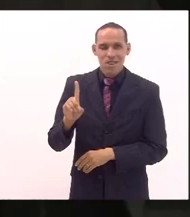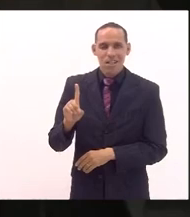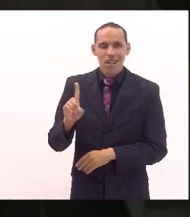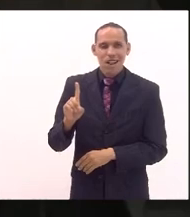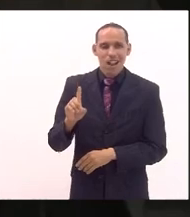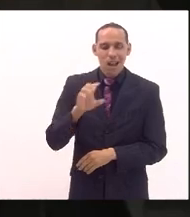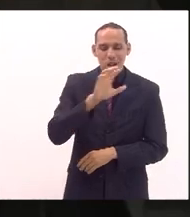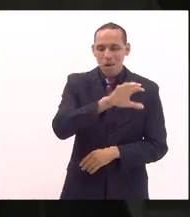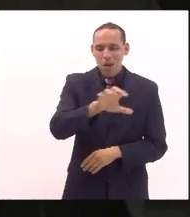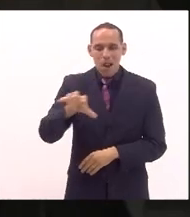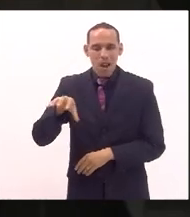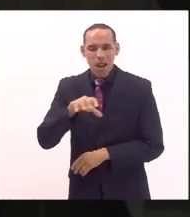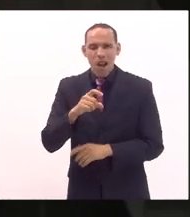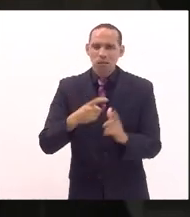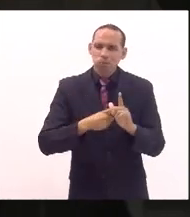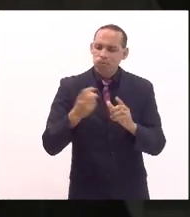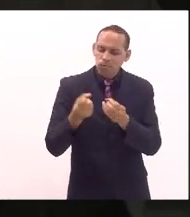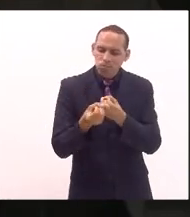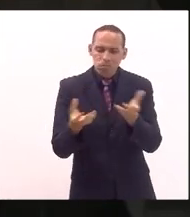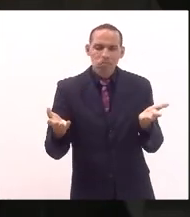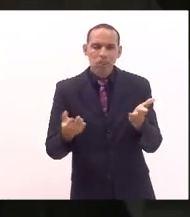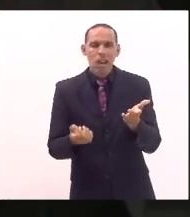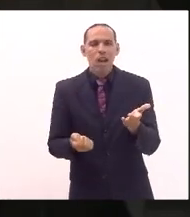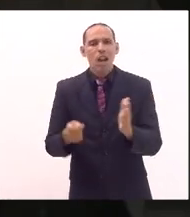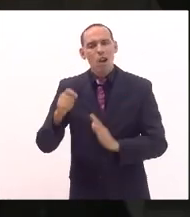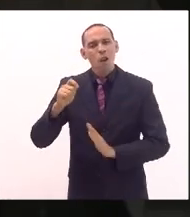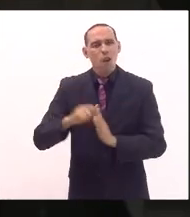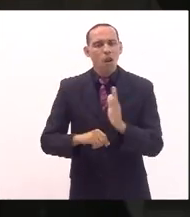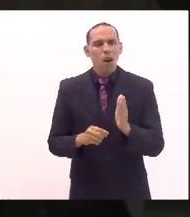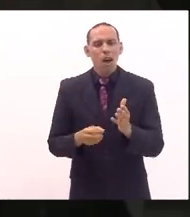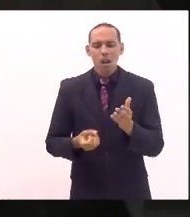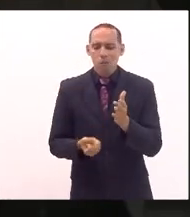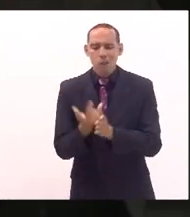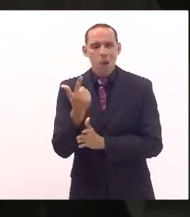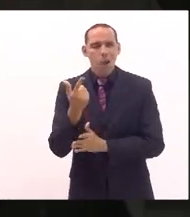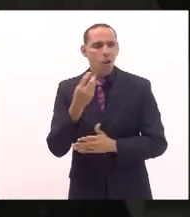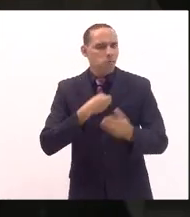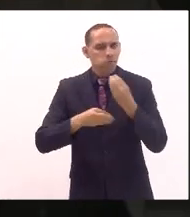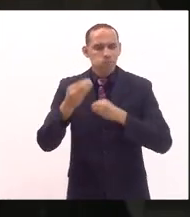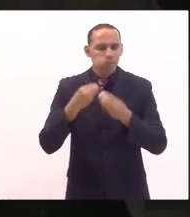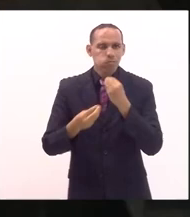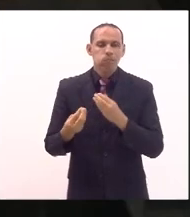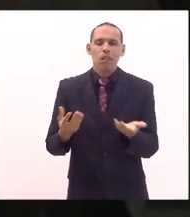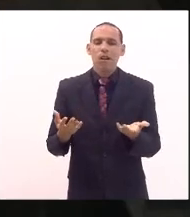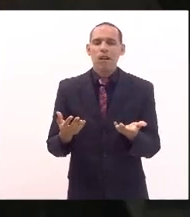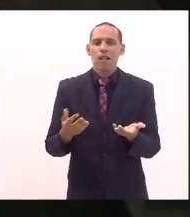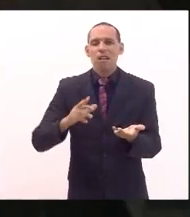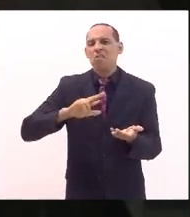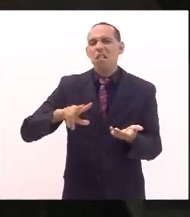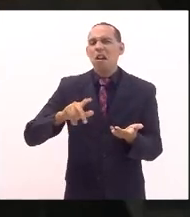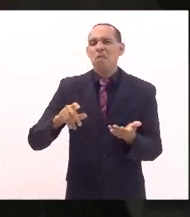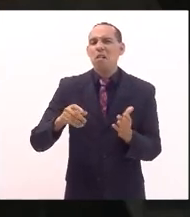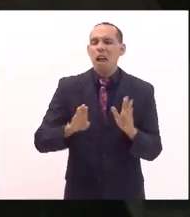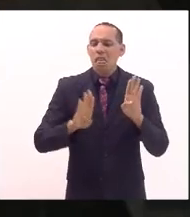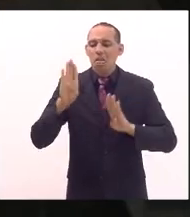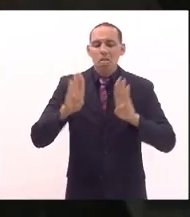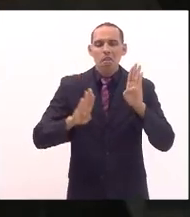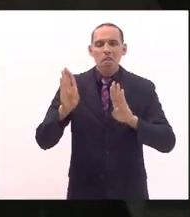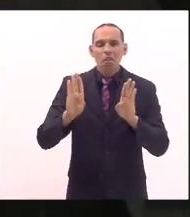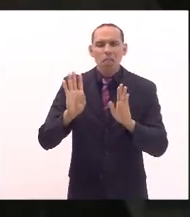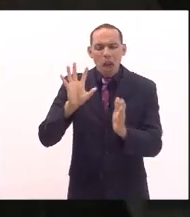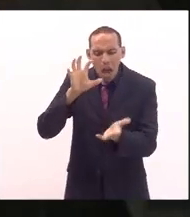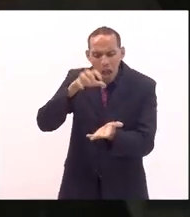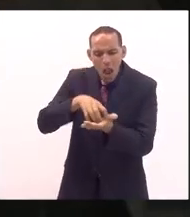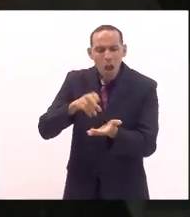Mônica mais autonomia para fazer a contratação dos gêneros alimentícios não fazer umas uma licitação Ultra centralizada